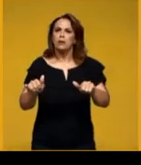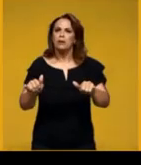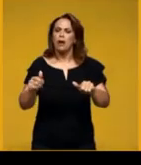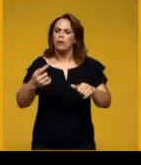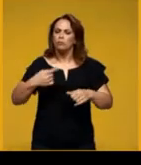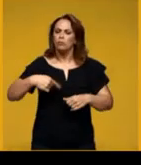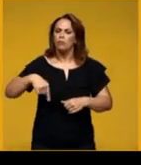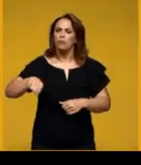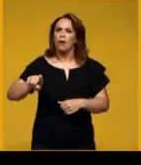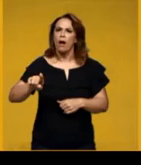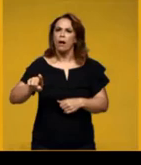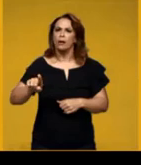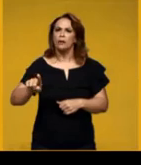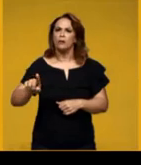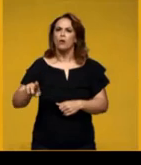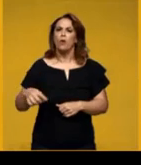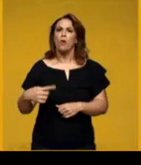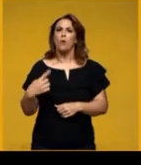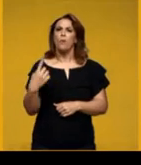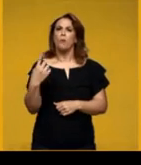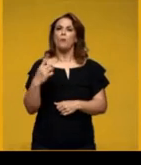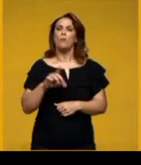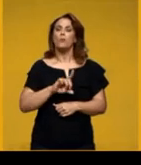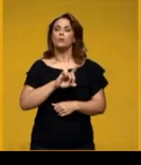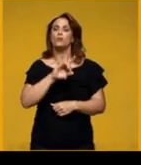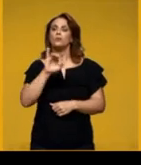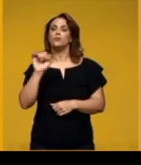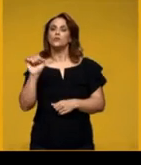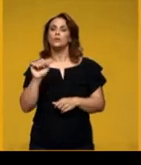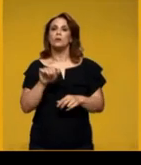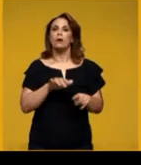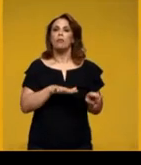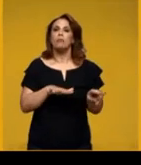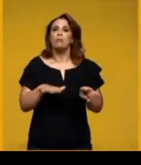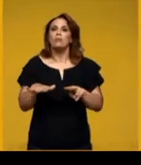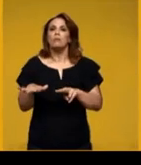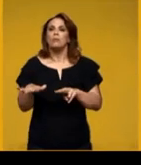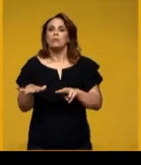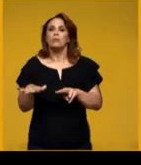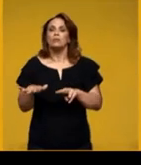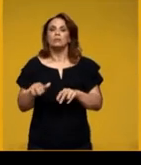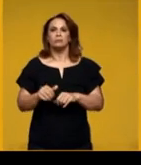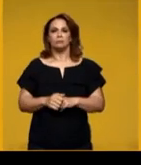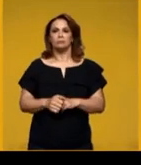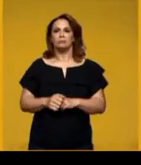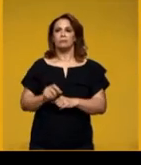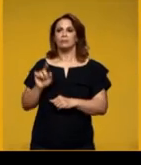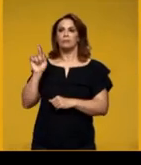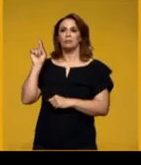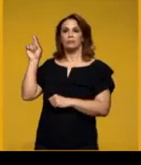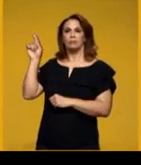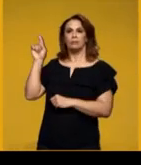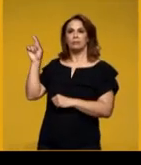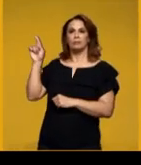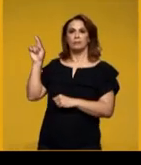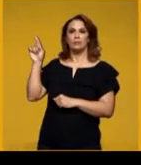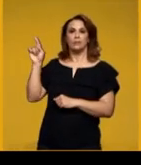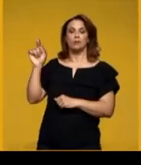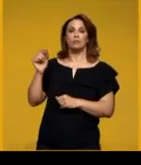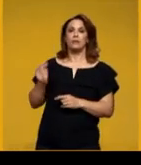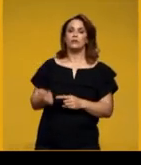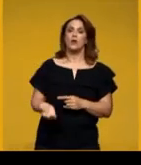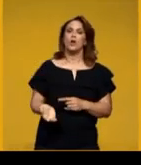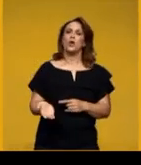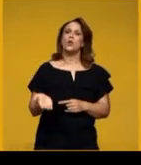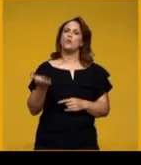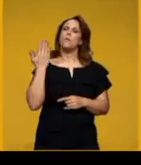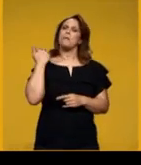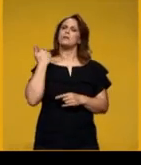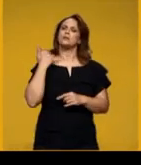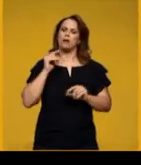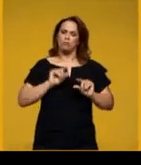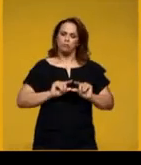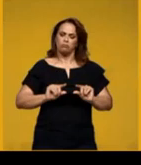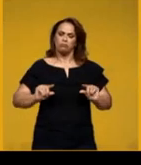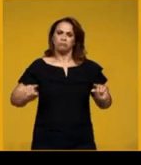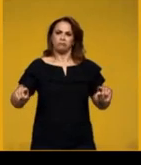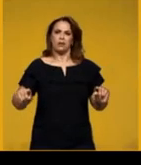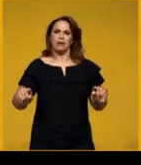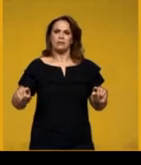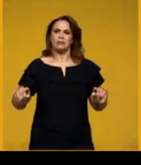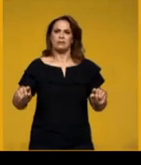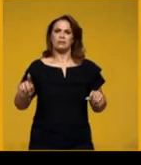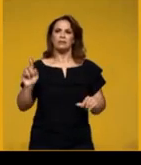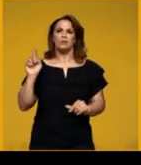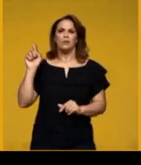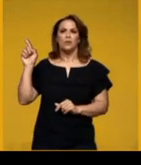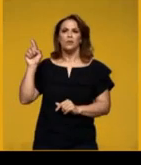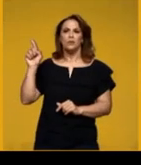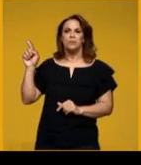week. Ótimo, presente. Agora, no passado, o que virou? We went. Nós fomos. Então, você está vendo